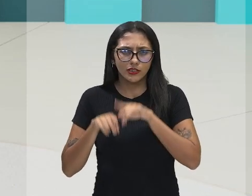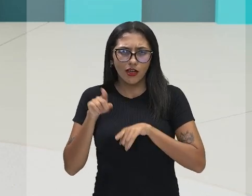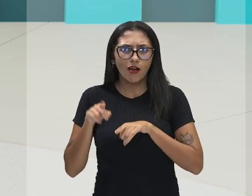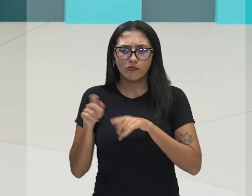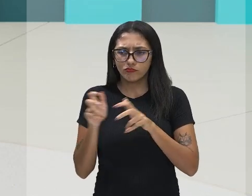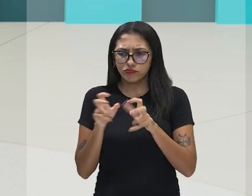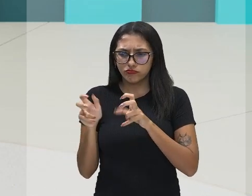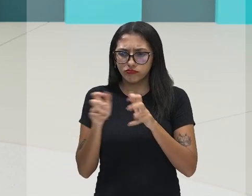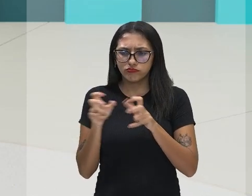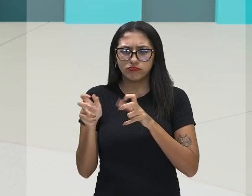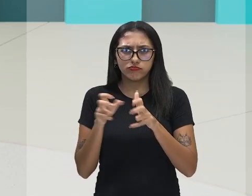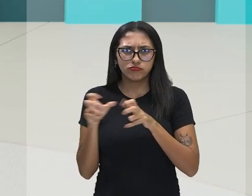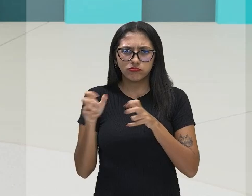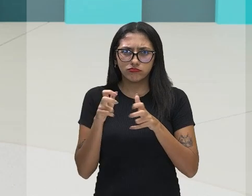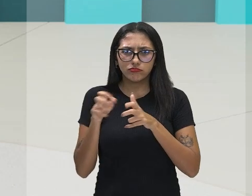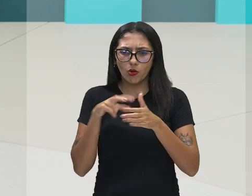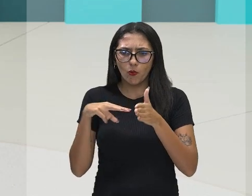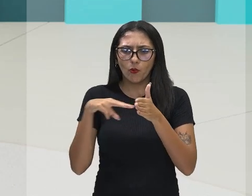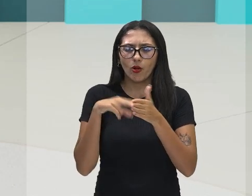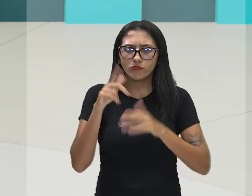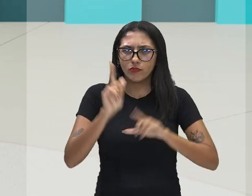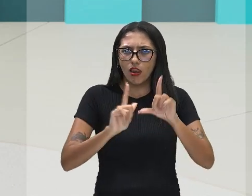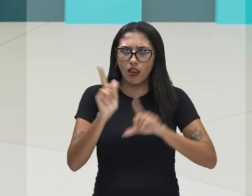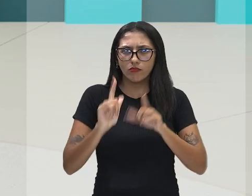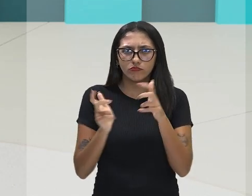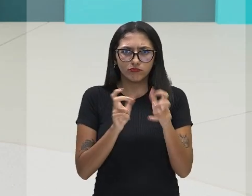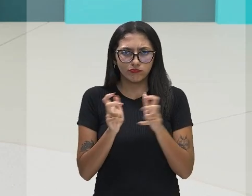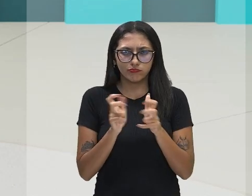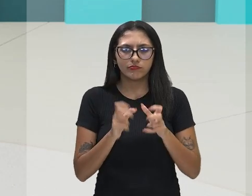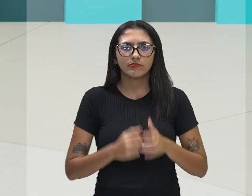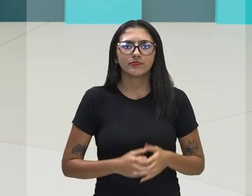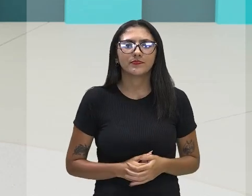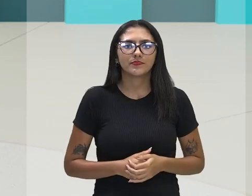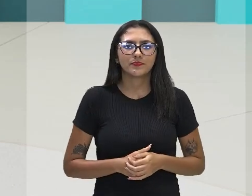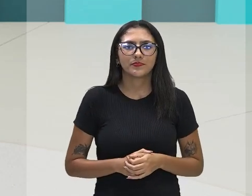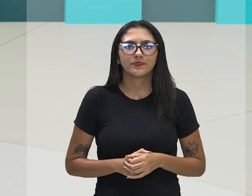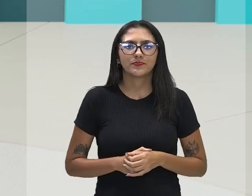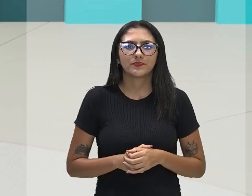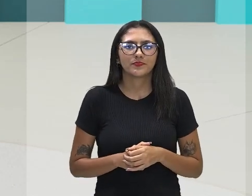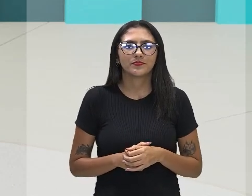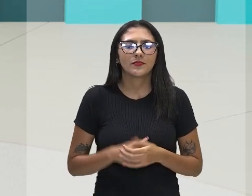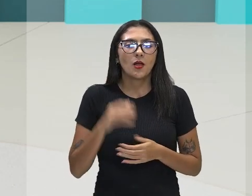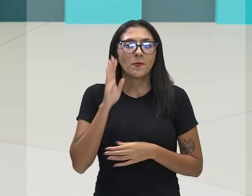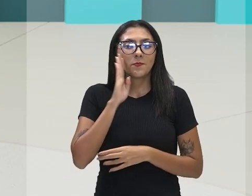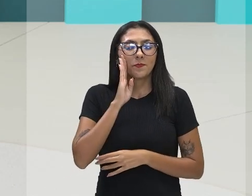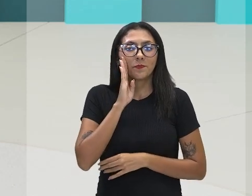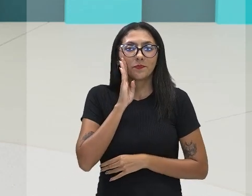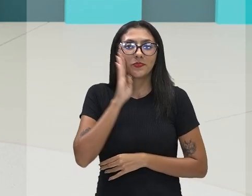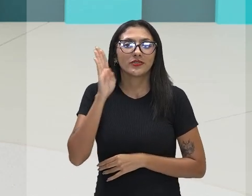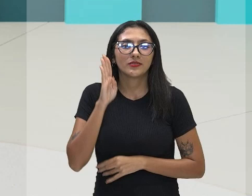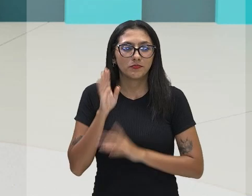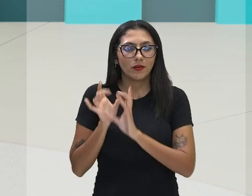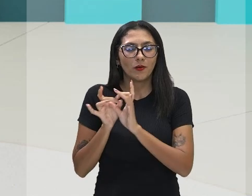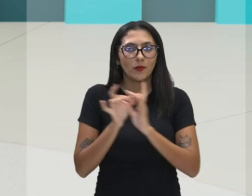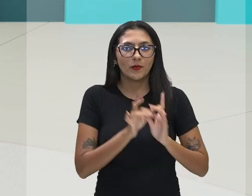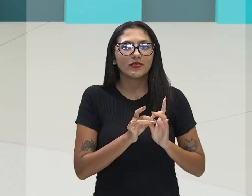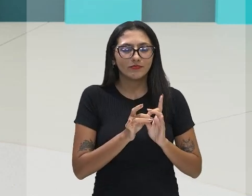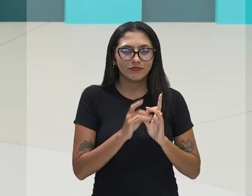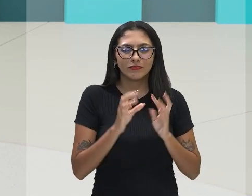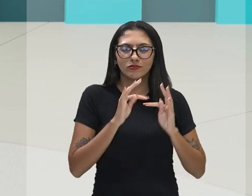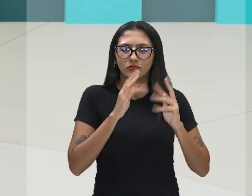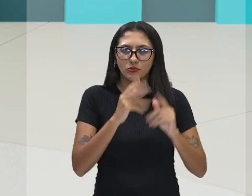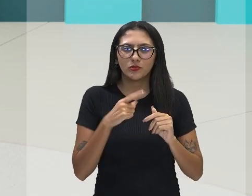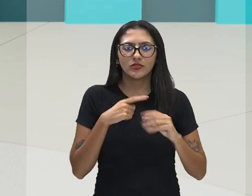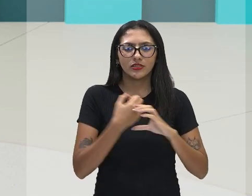ali frente à televisão. A mágica maior acontece quando quando esses aspectos, né,